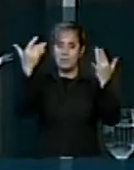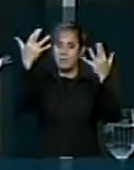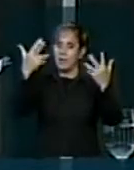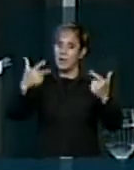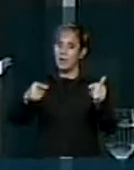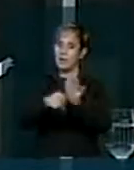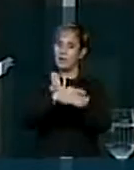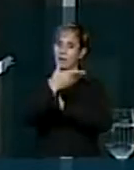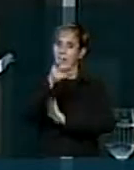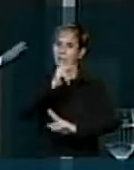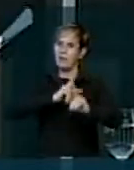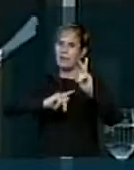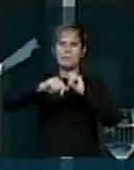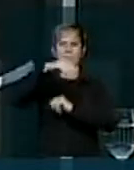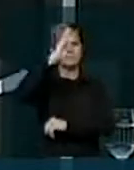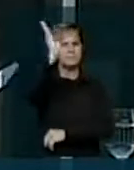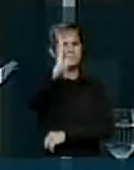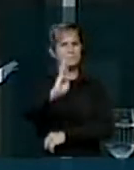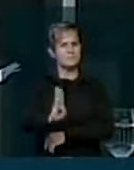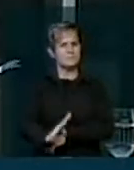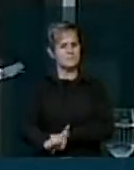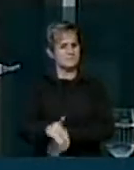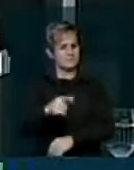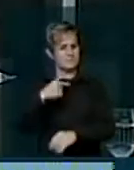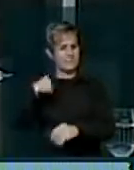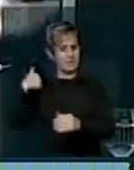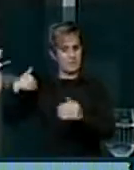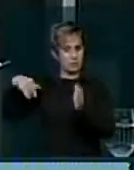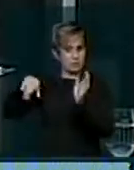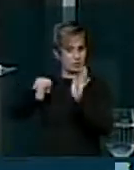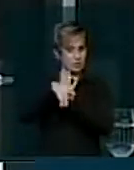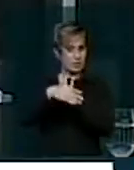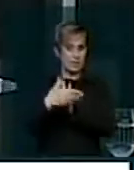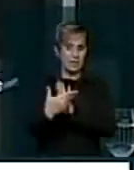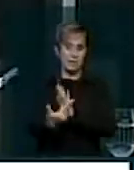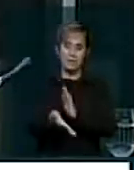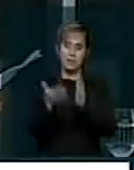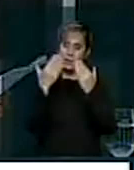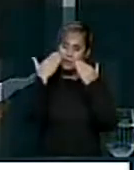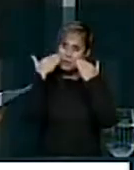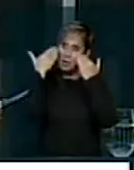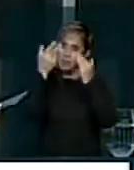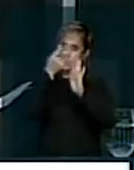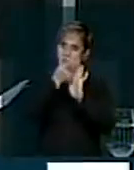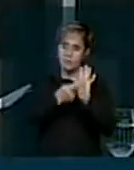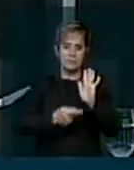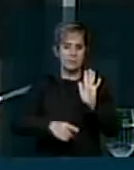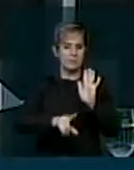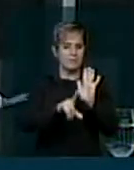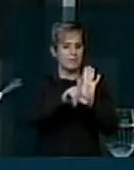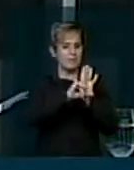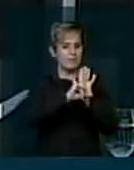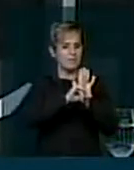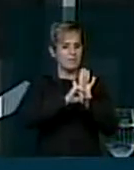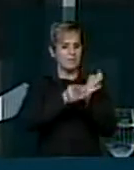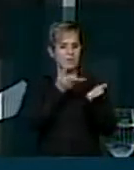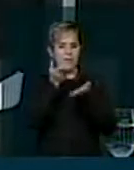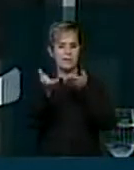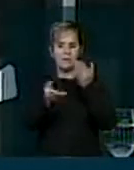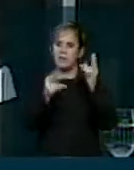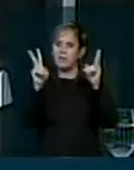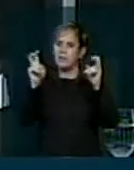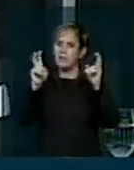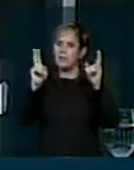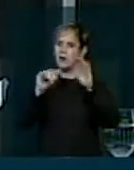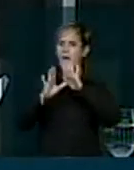povo brasileiro que aqui cheguei e logo apresentei o projeto de lei 21, tratando